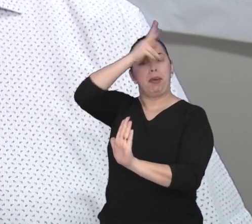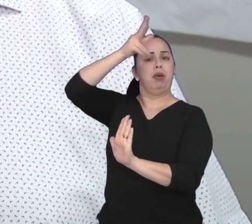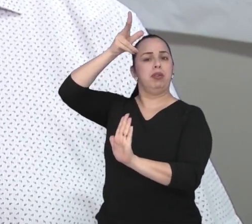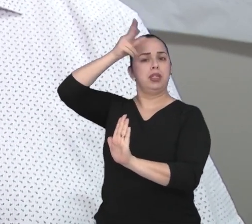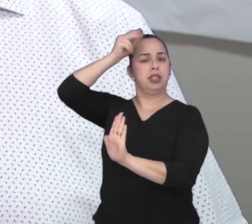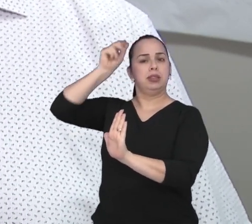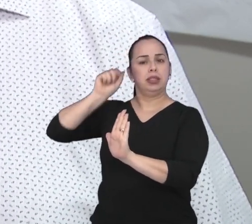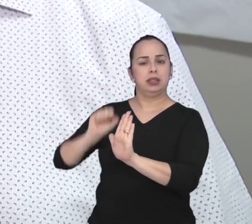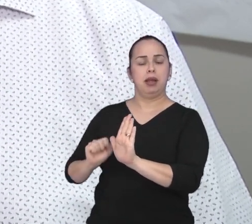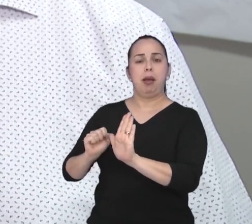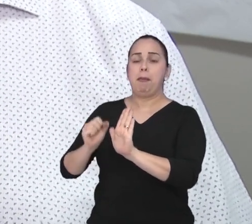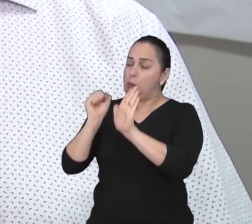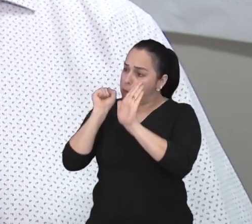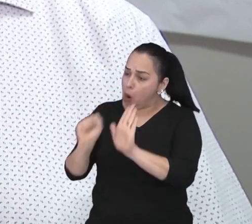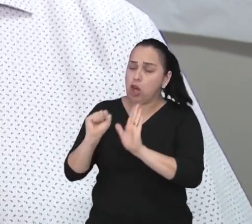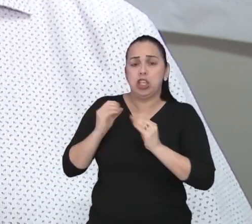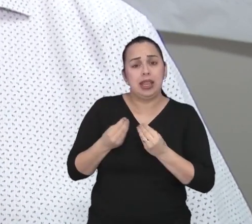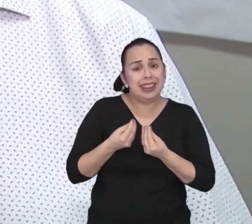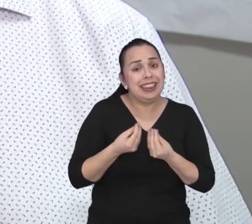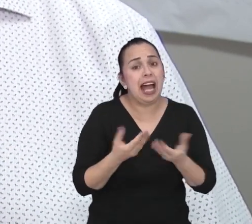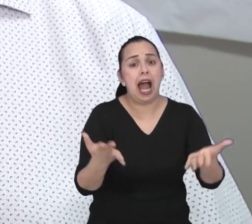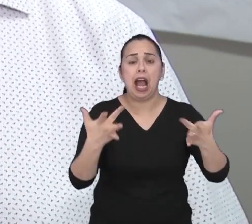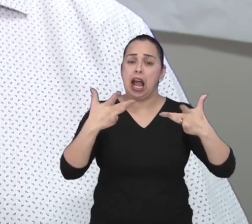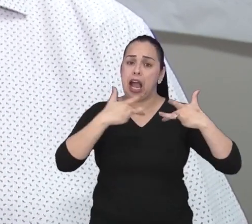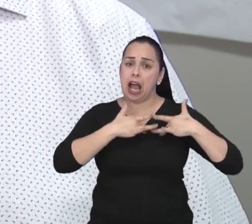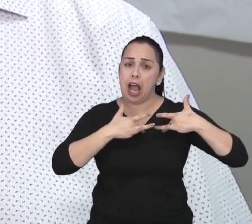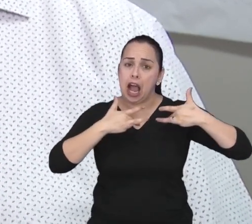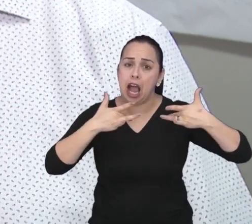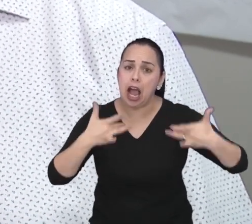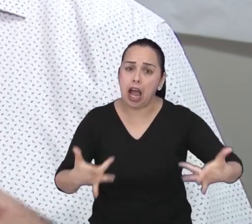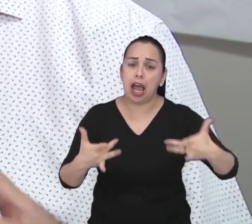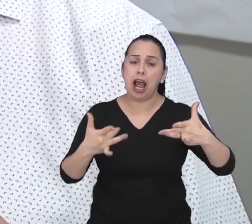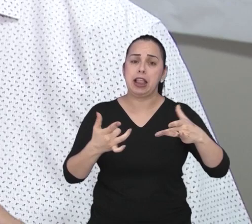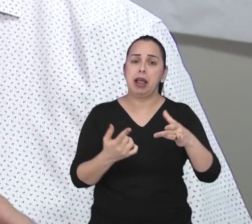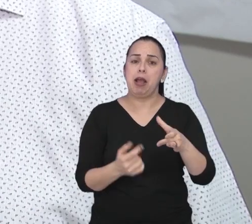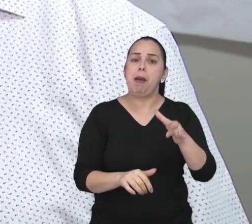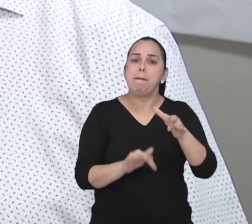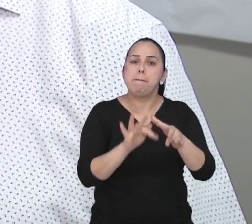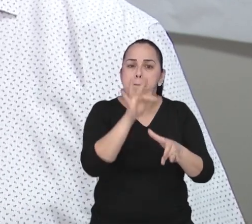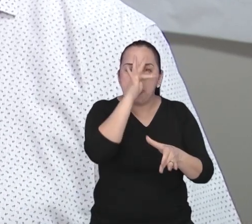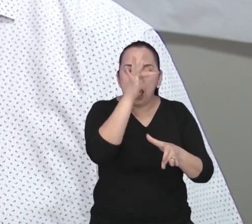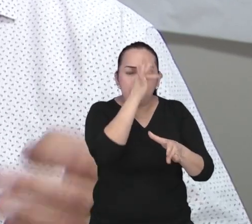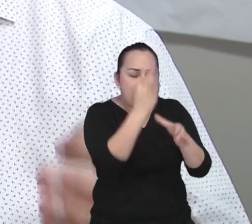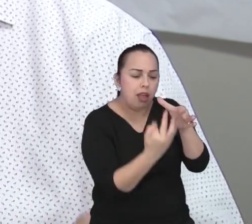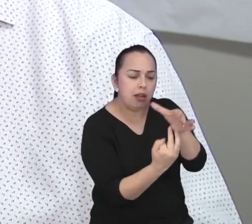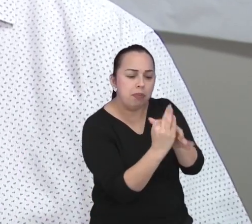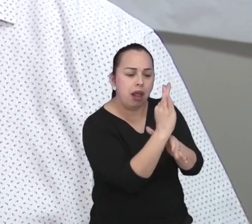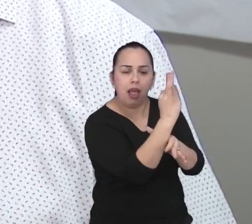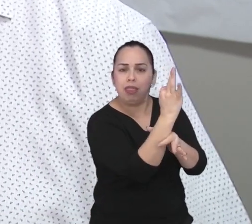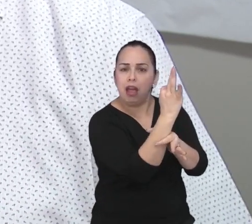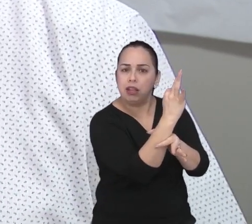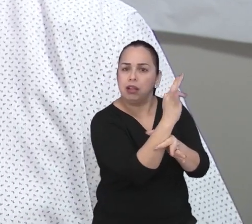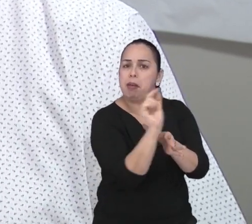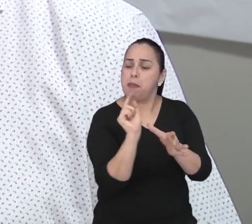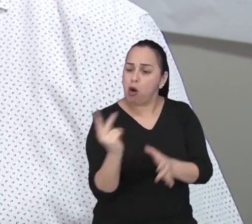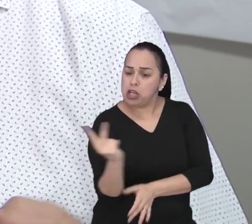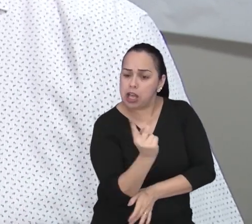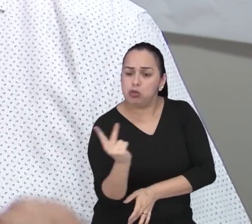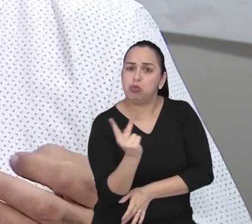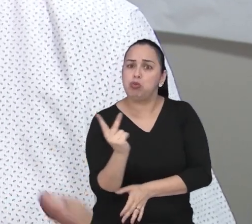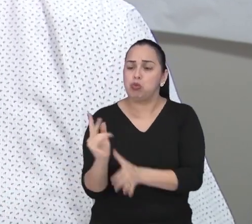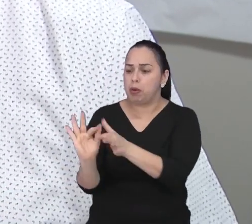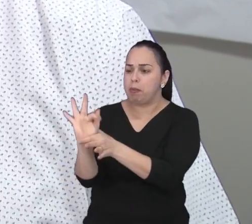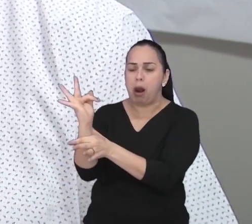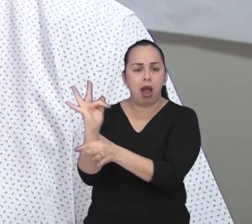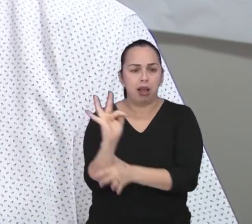público possa dar gratuitamente à população as mudas das plantas citronela e crotalária.